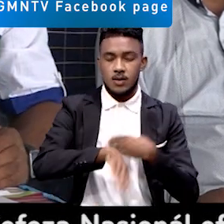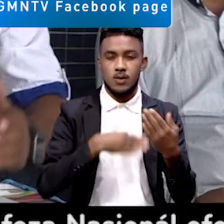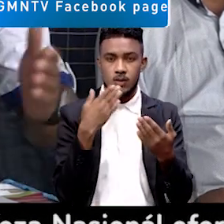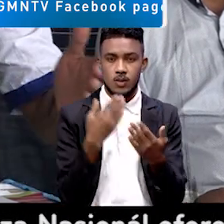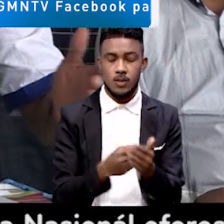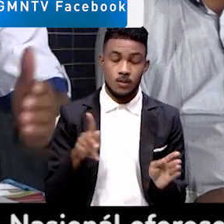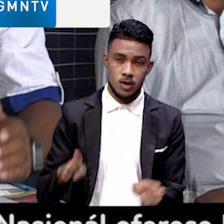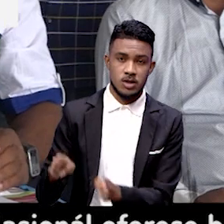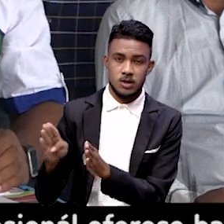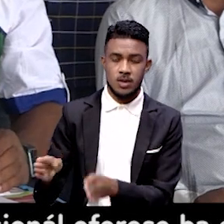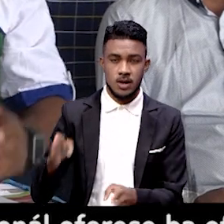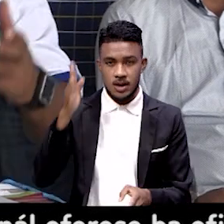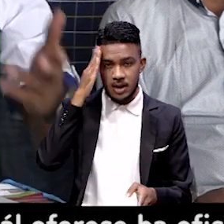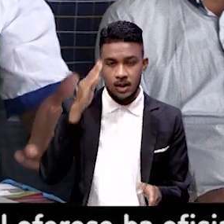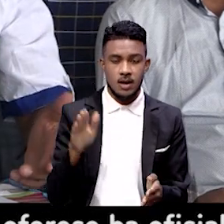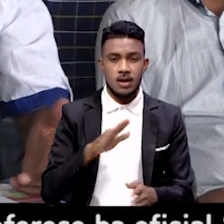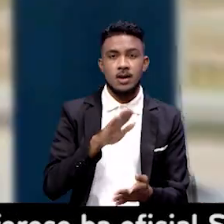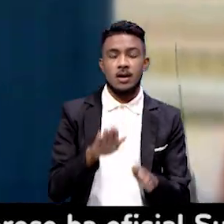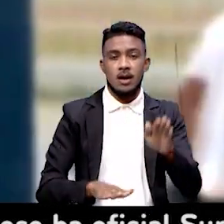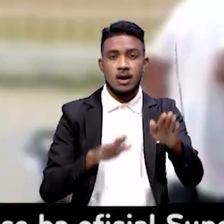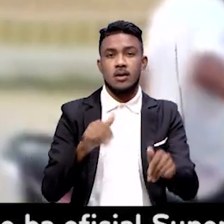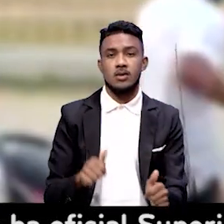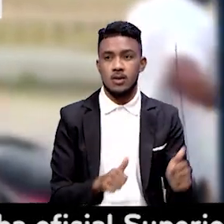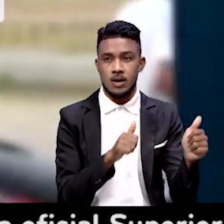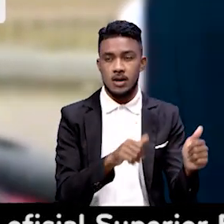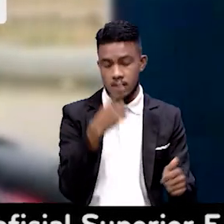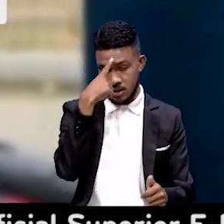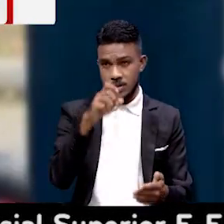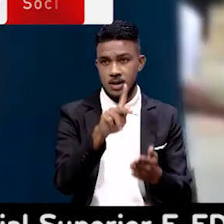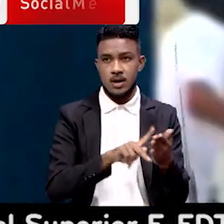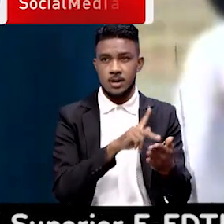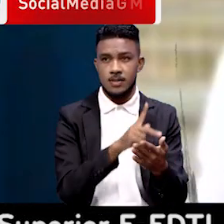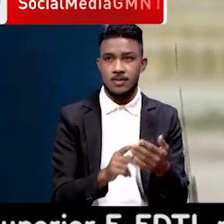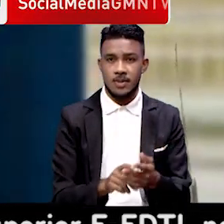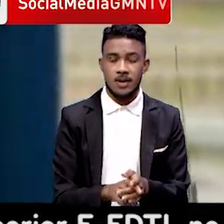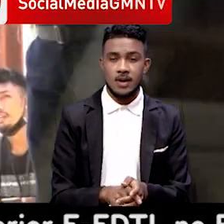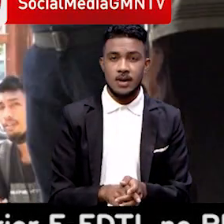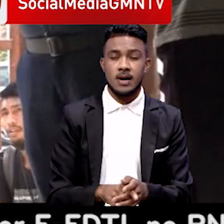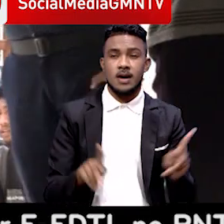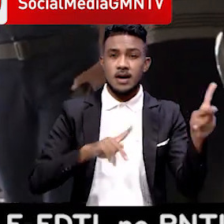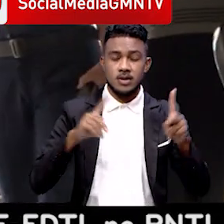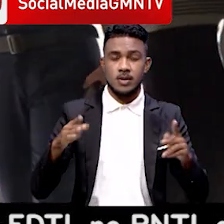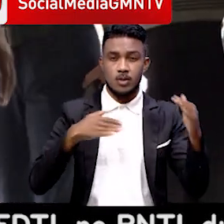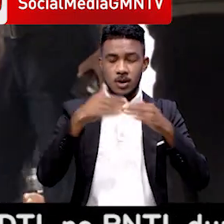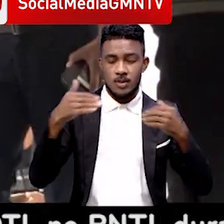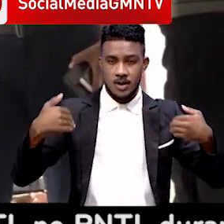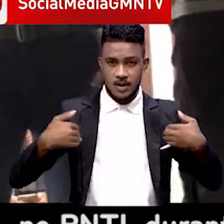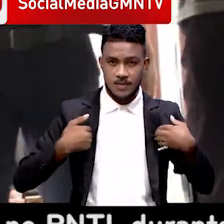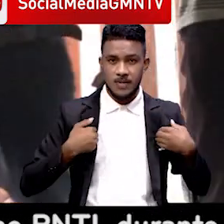maquia, né? Está lá o processo de maquia, né? Está crime. Caso agressão física, né? Acontece a quinta